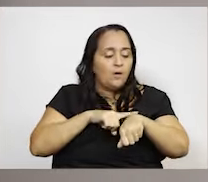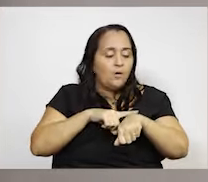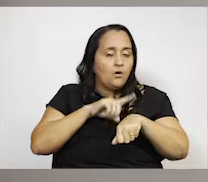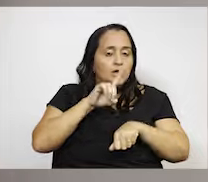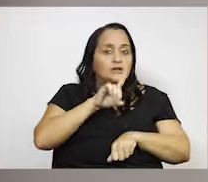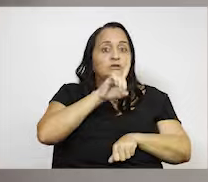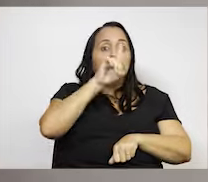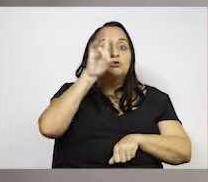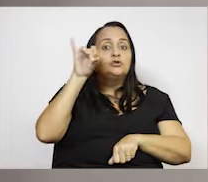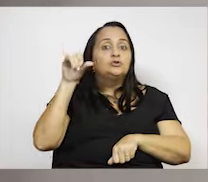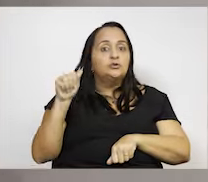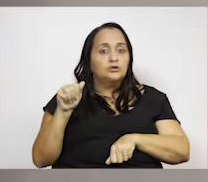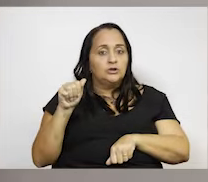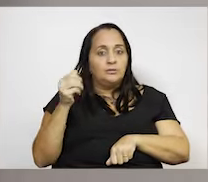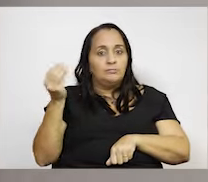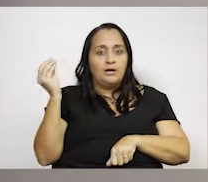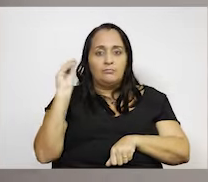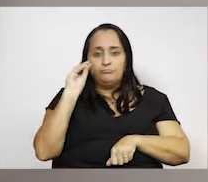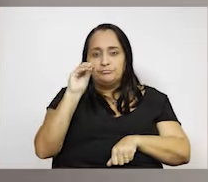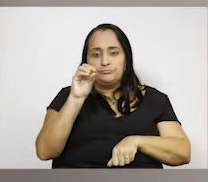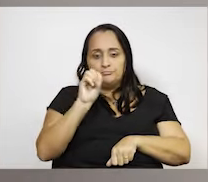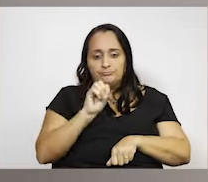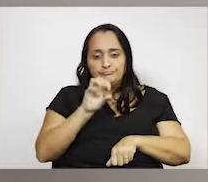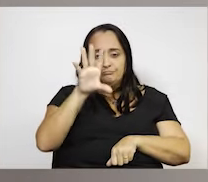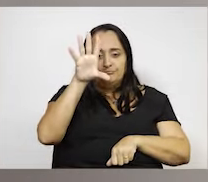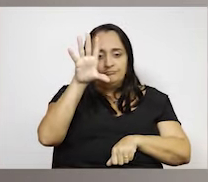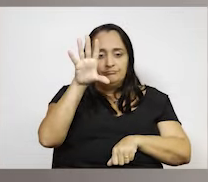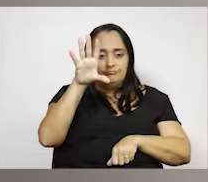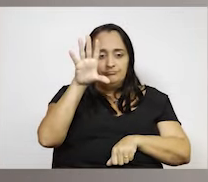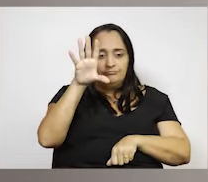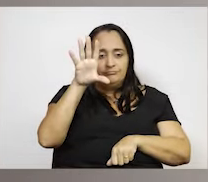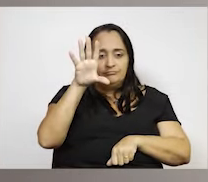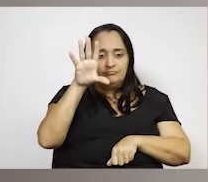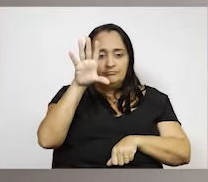o horário e a data para aquela reportagem